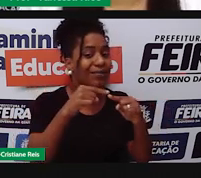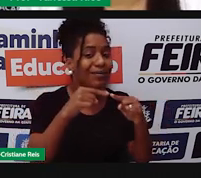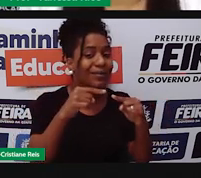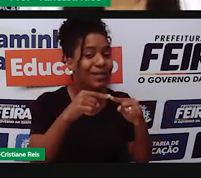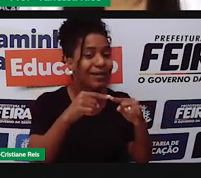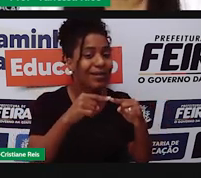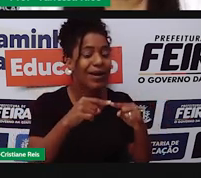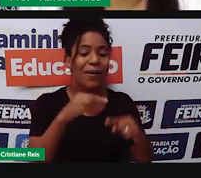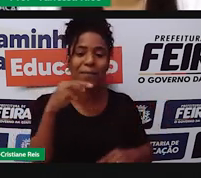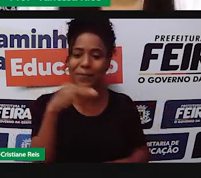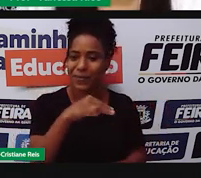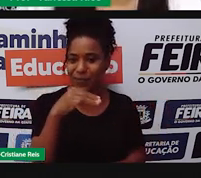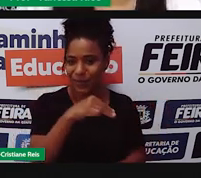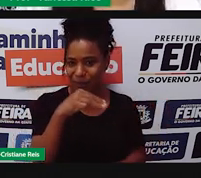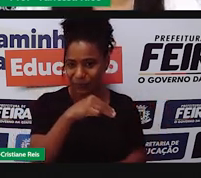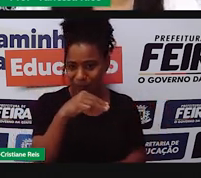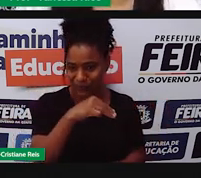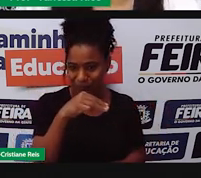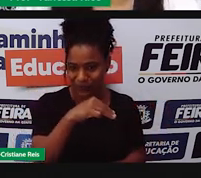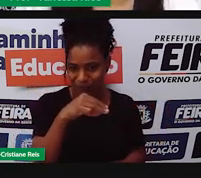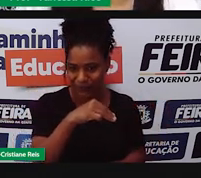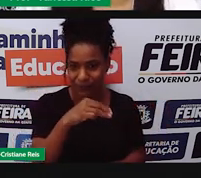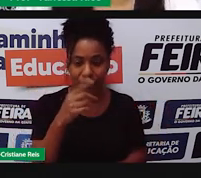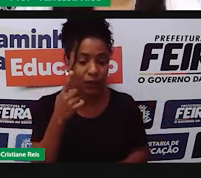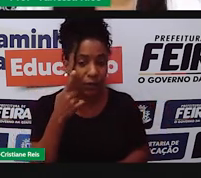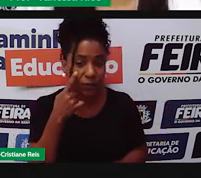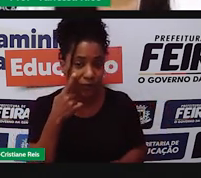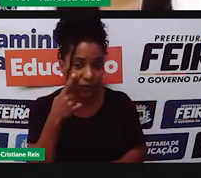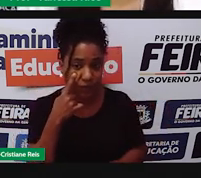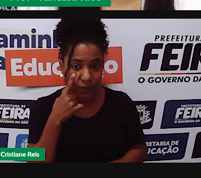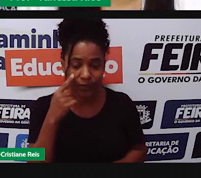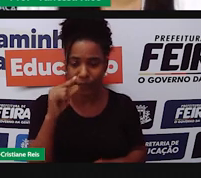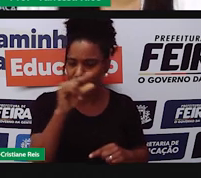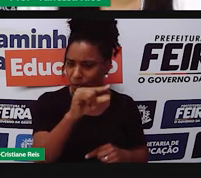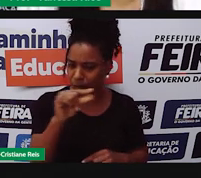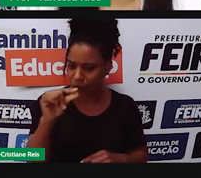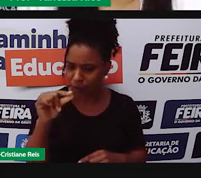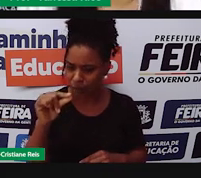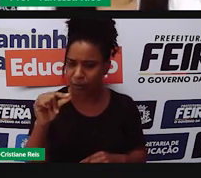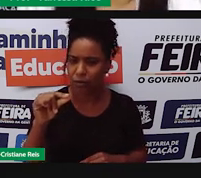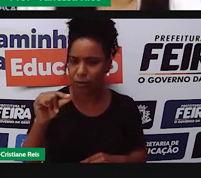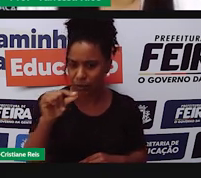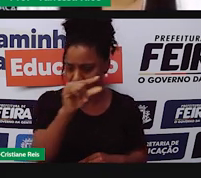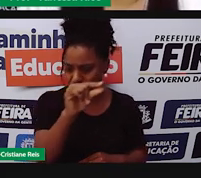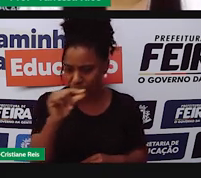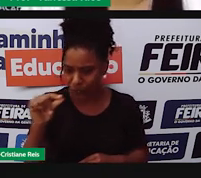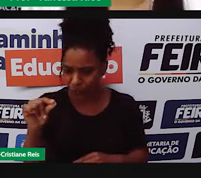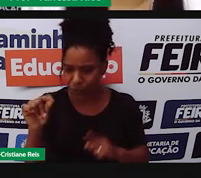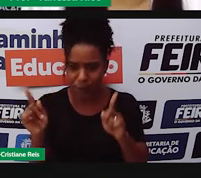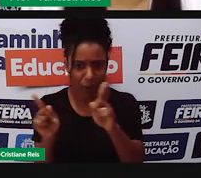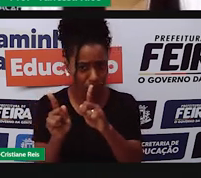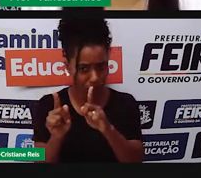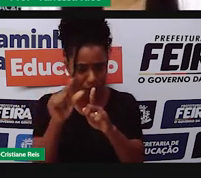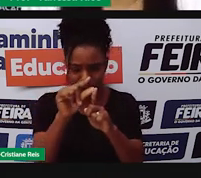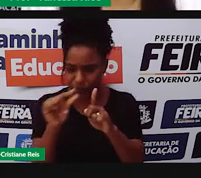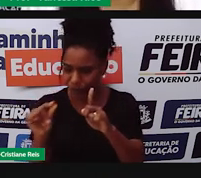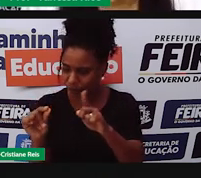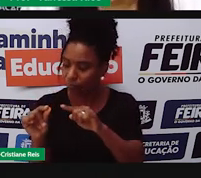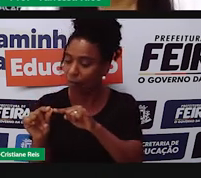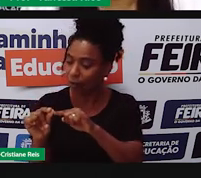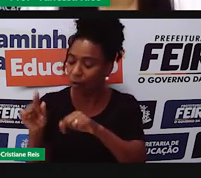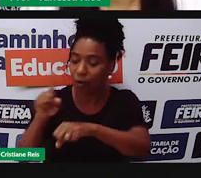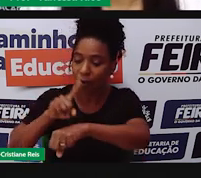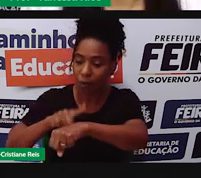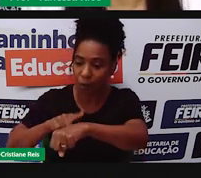os minutos. Então, quando a gente observa a direção que tomou o ponteiro menor, a gente está observando